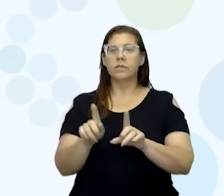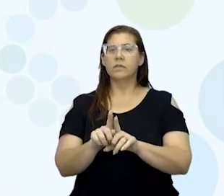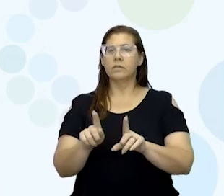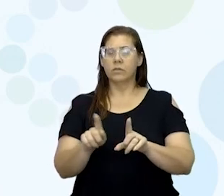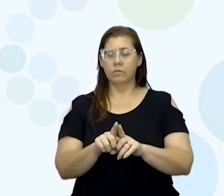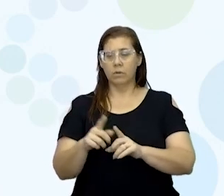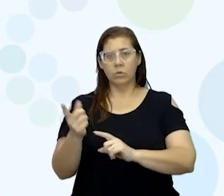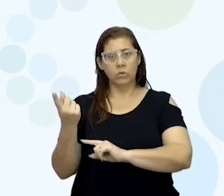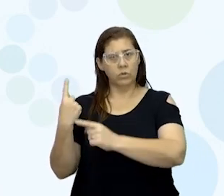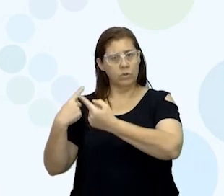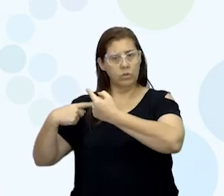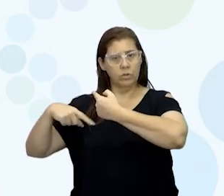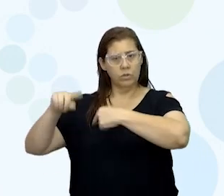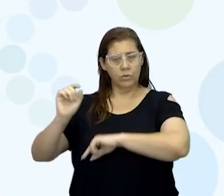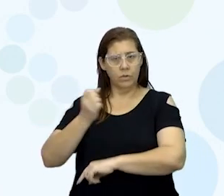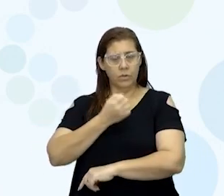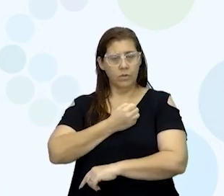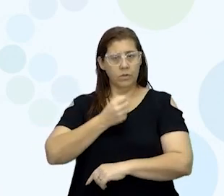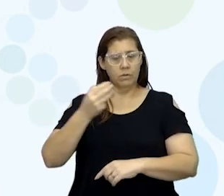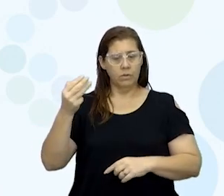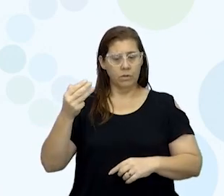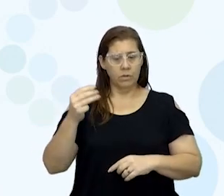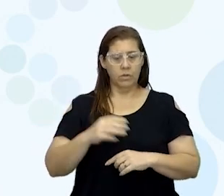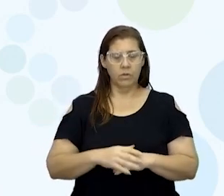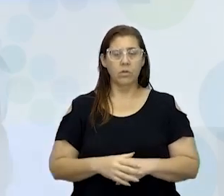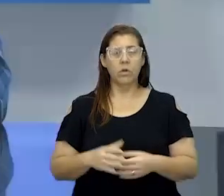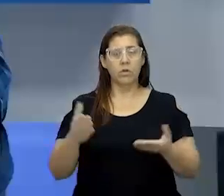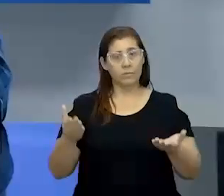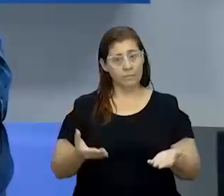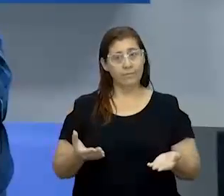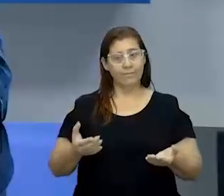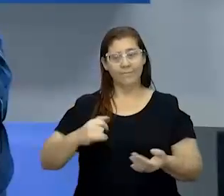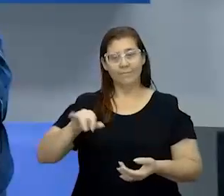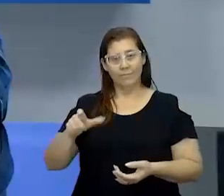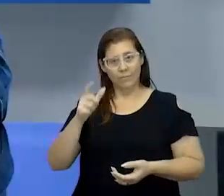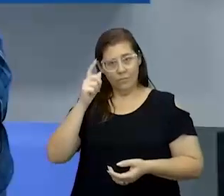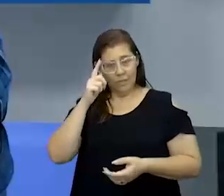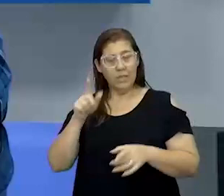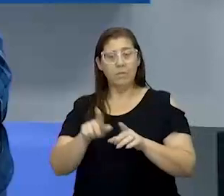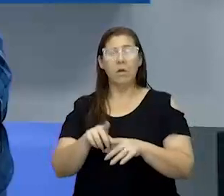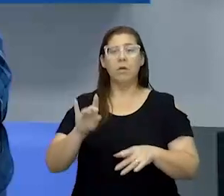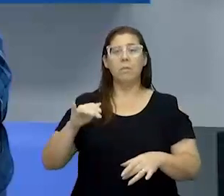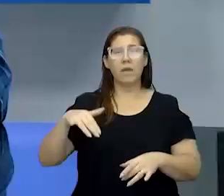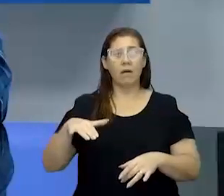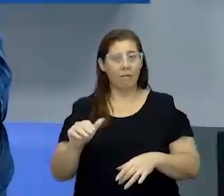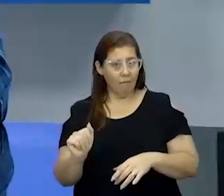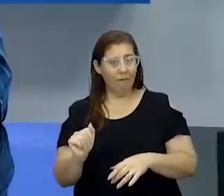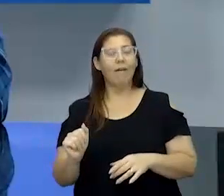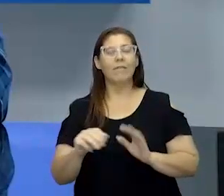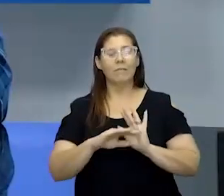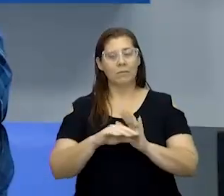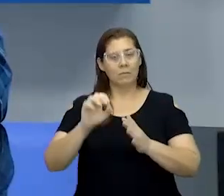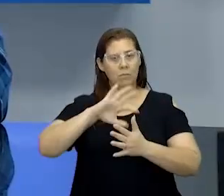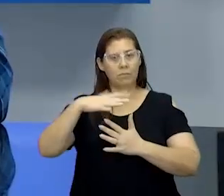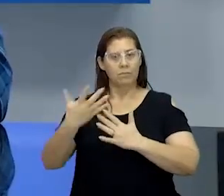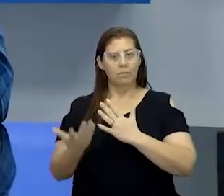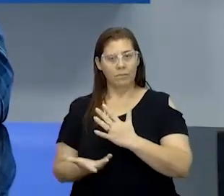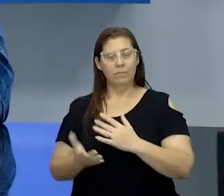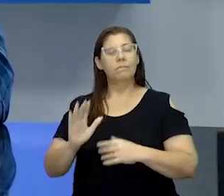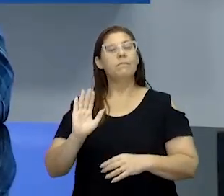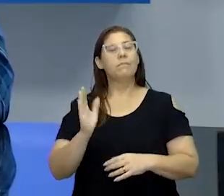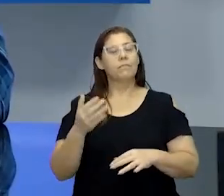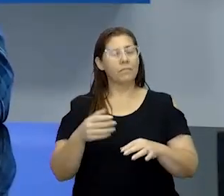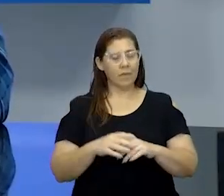no desenvolvimento 3. Hoje eu estou aqui com a Janaína e a Bianca que vão me ajudar na Libras e já vamos